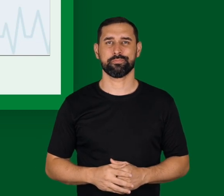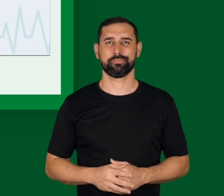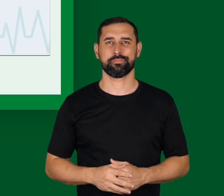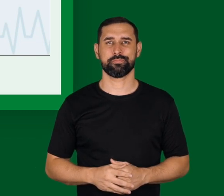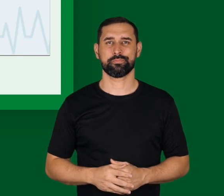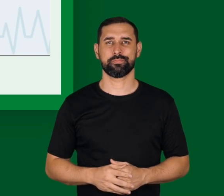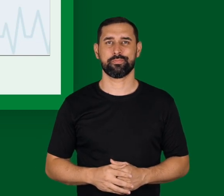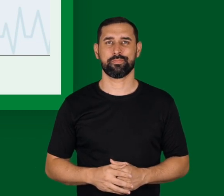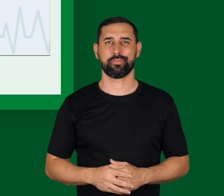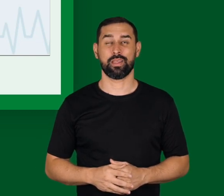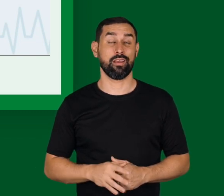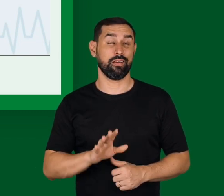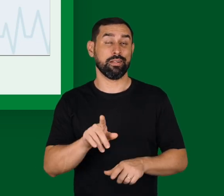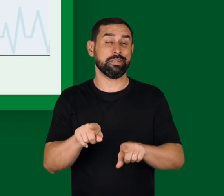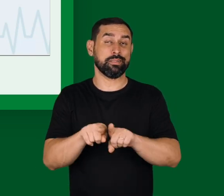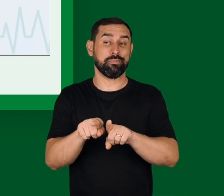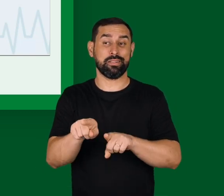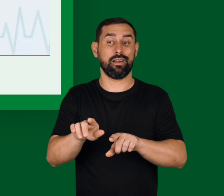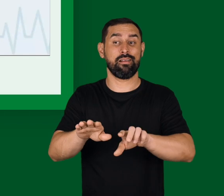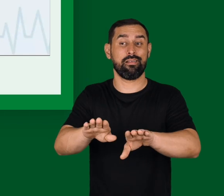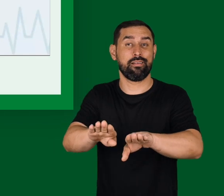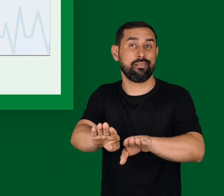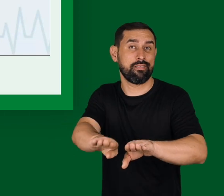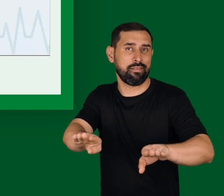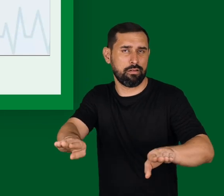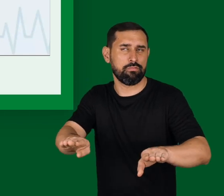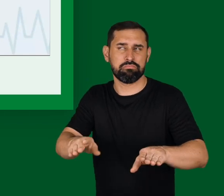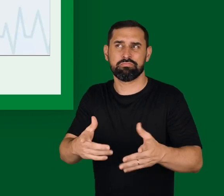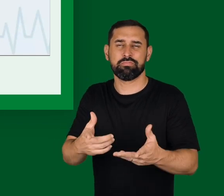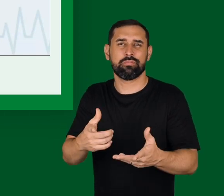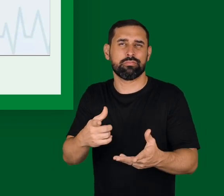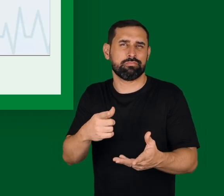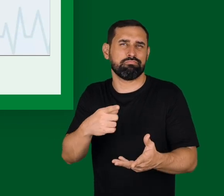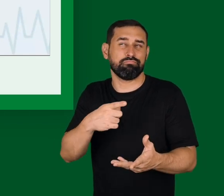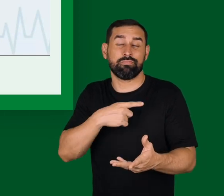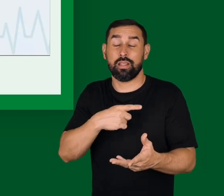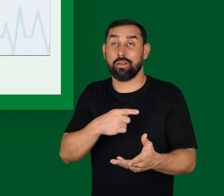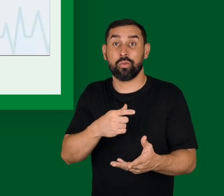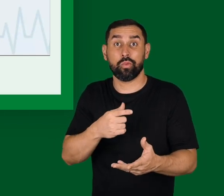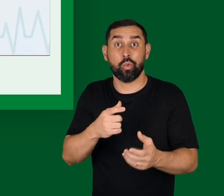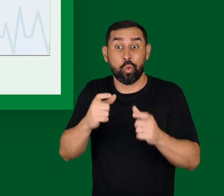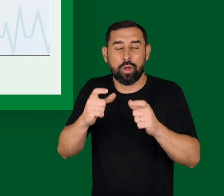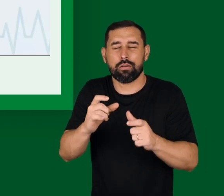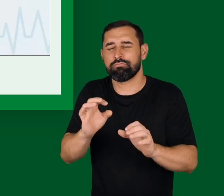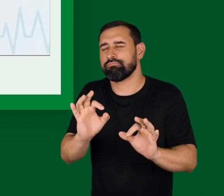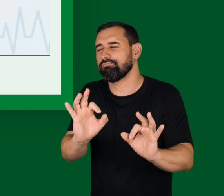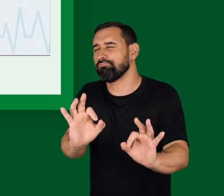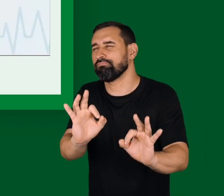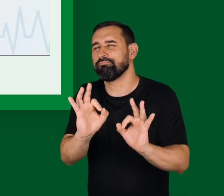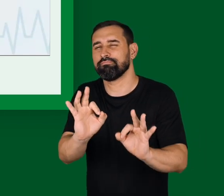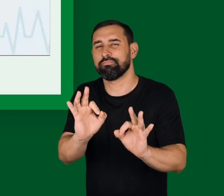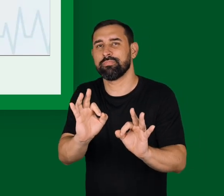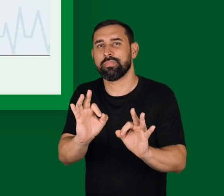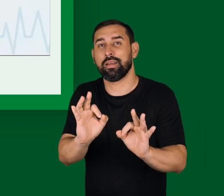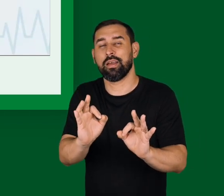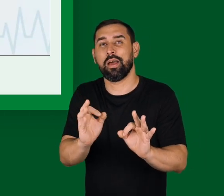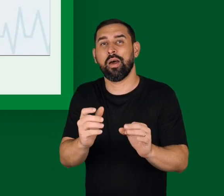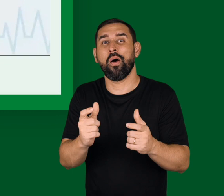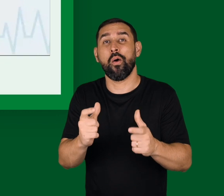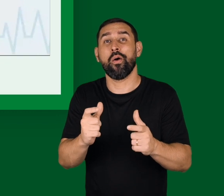Lembrar que a gente é importante, né? A gente tem na criança como um ótimo lugar